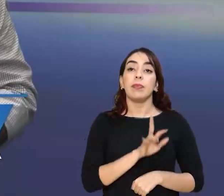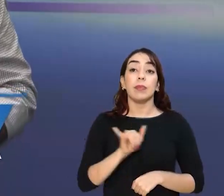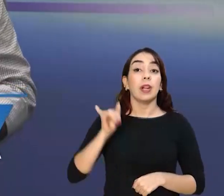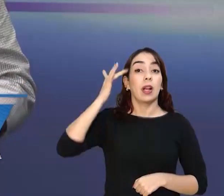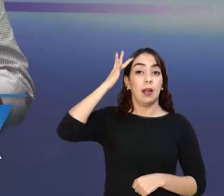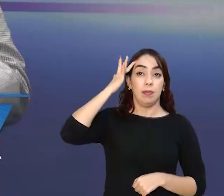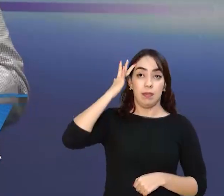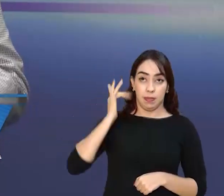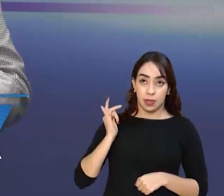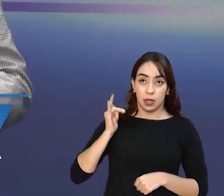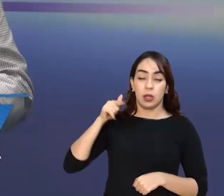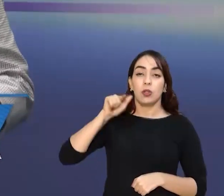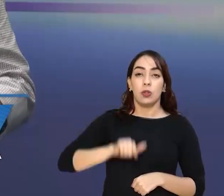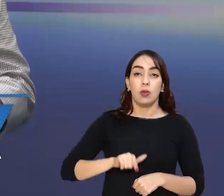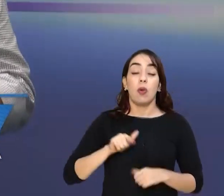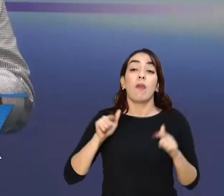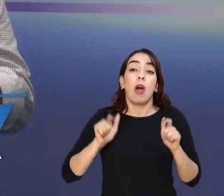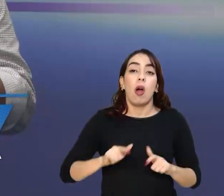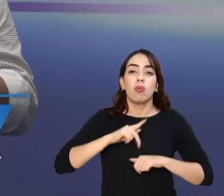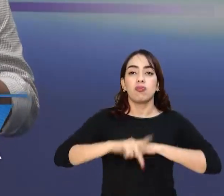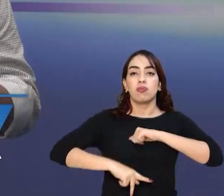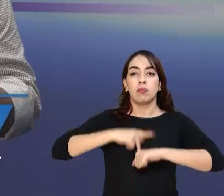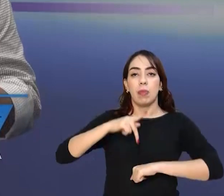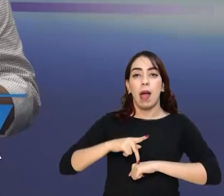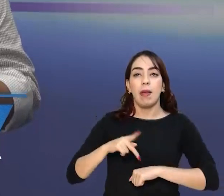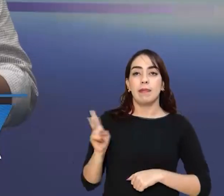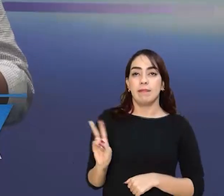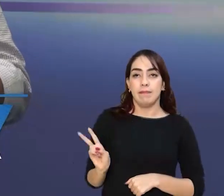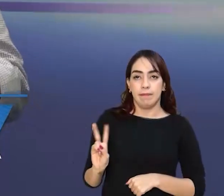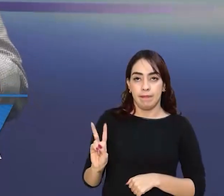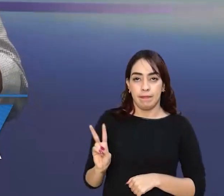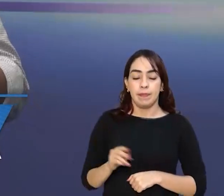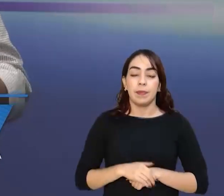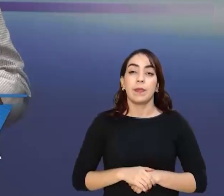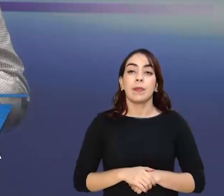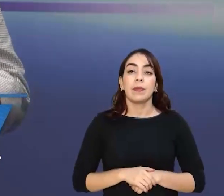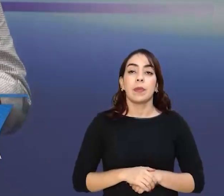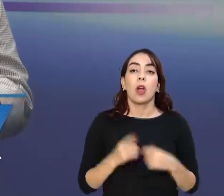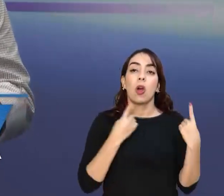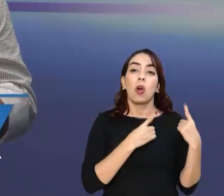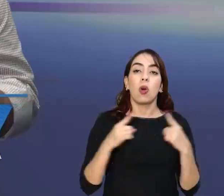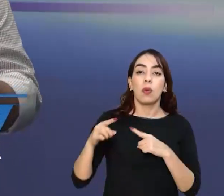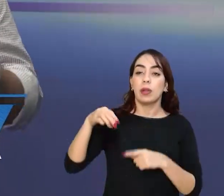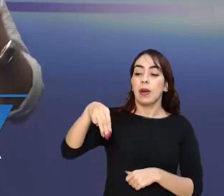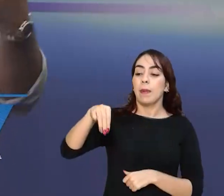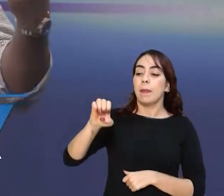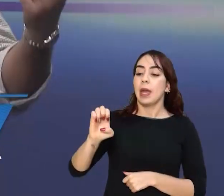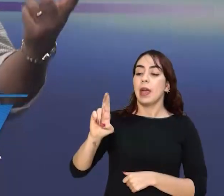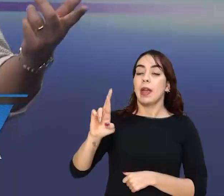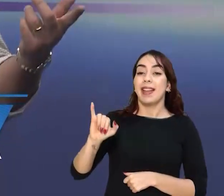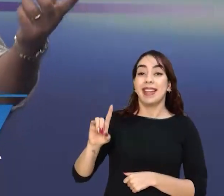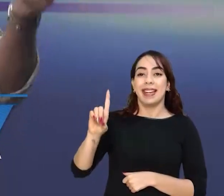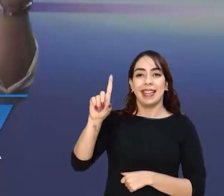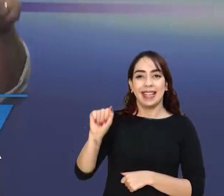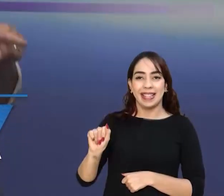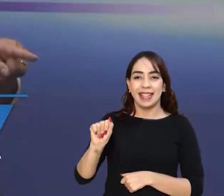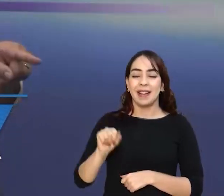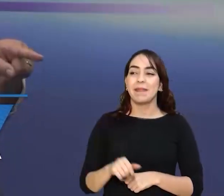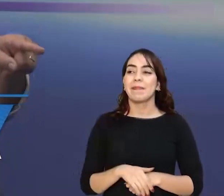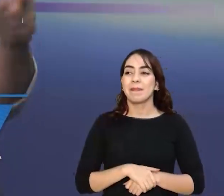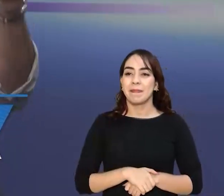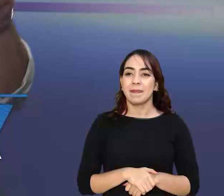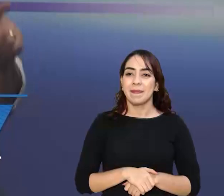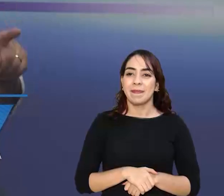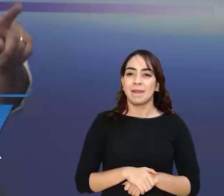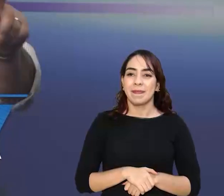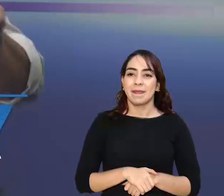amanhã, lá na Venezuela, contra o Mérida. É, Estudiantes de Mérida. É, o Estudiante de Mérida. Qual a